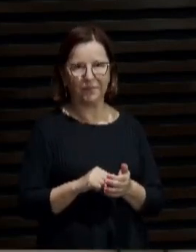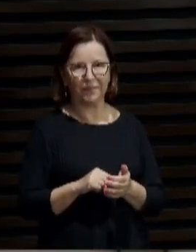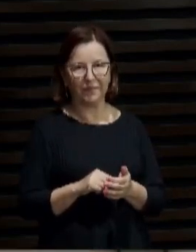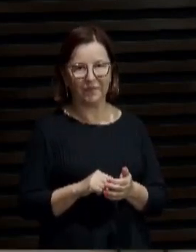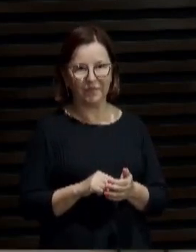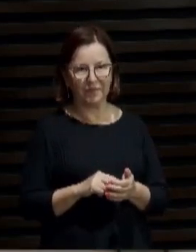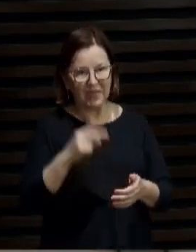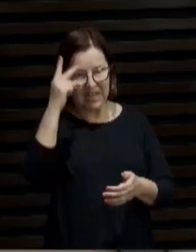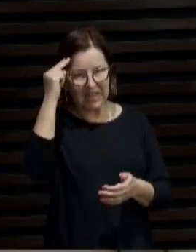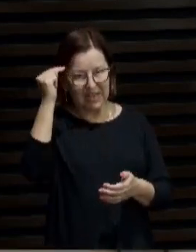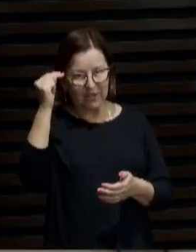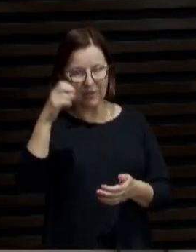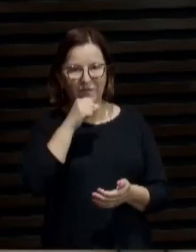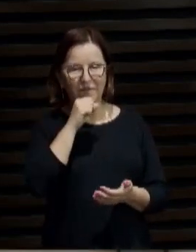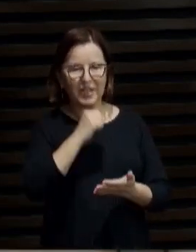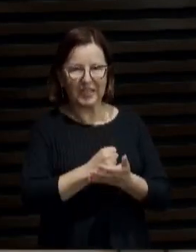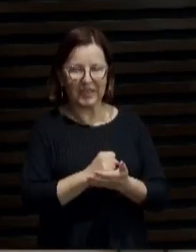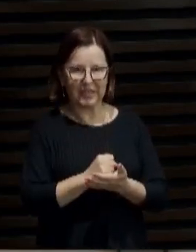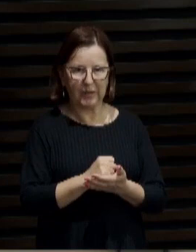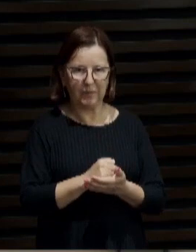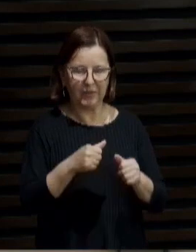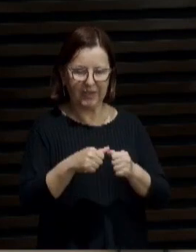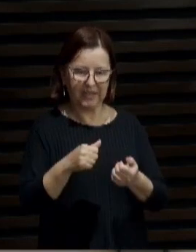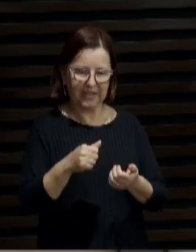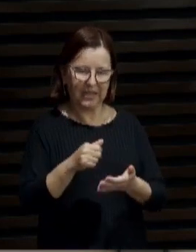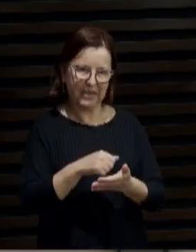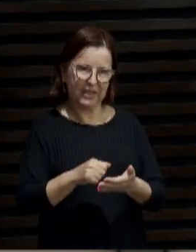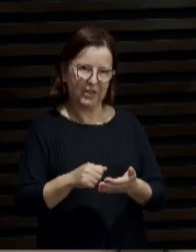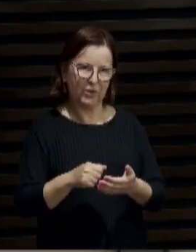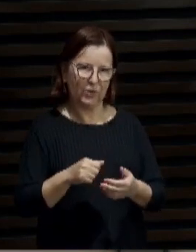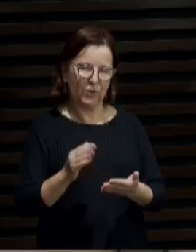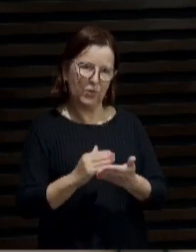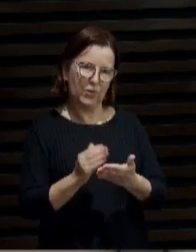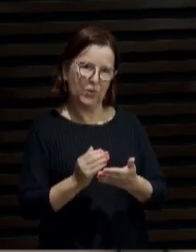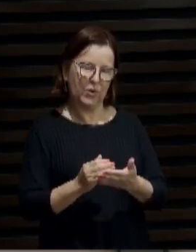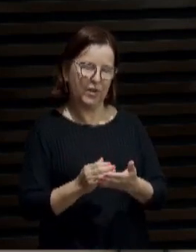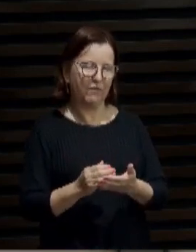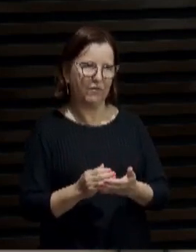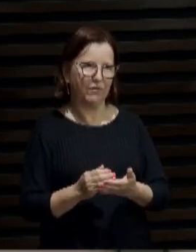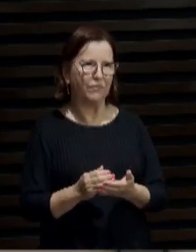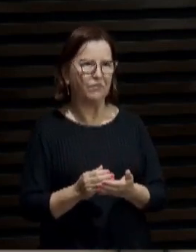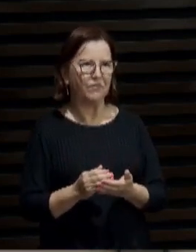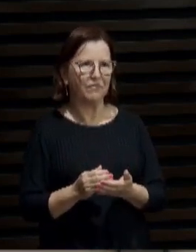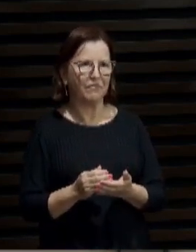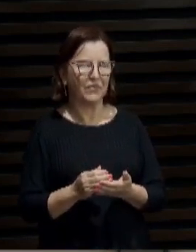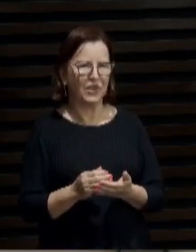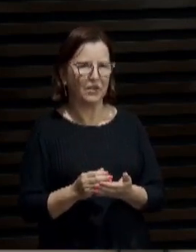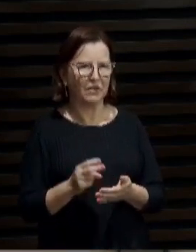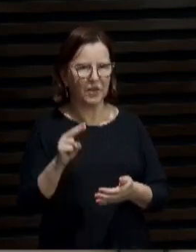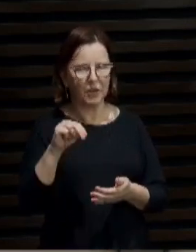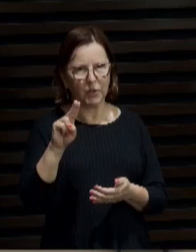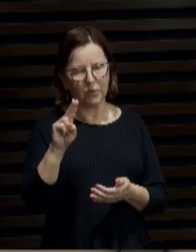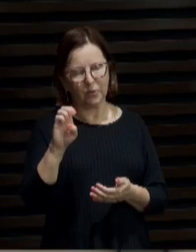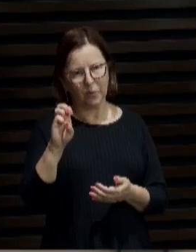do Antigo Testamento narrada no livro dos Números, capítulo 22 a 25 e 31 a 16. Eu